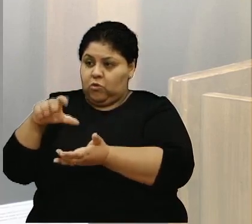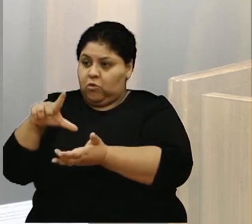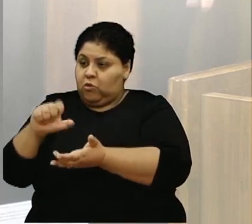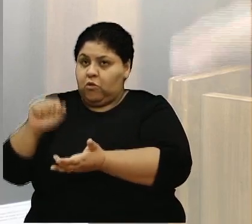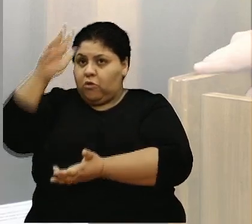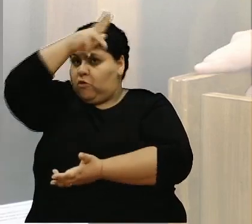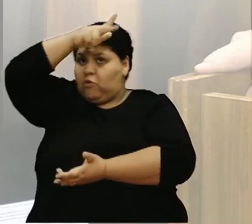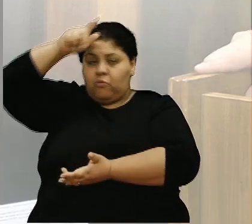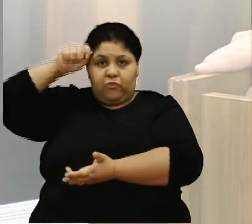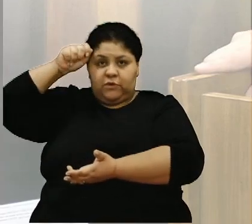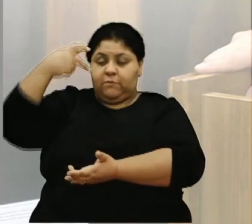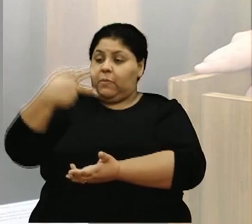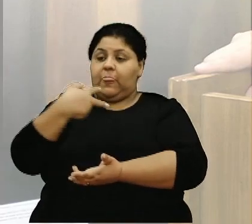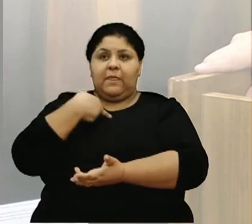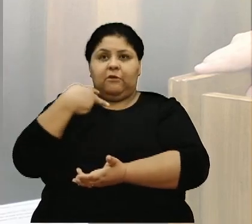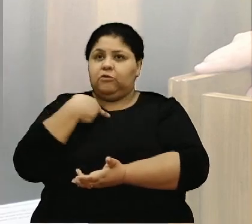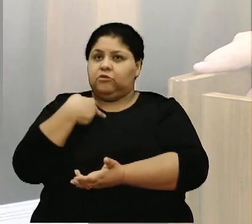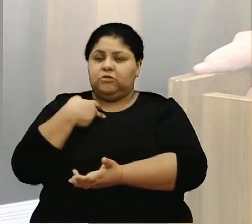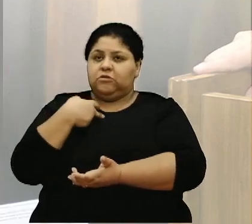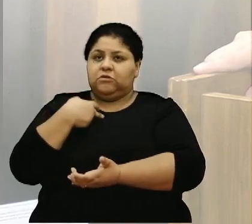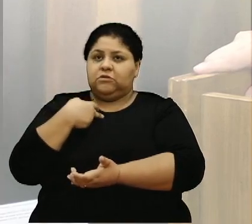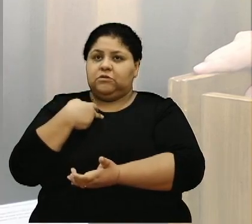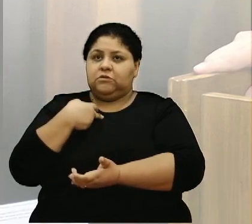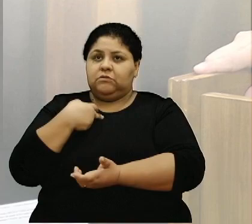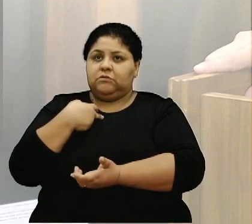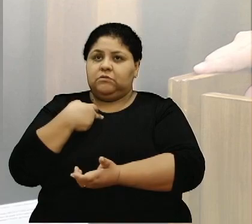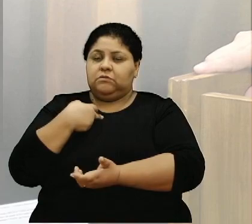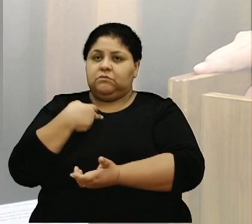podia renunciar receita.